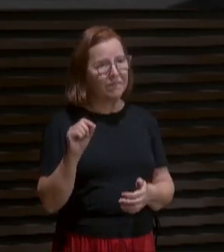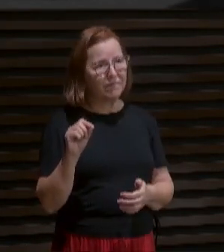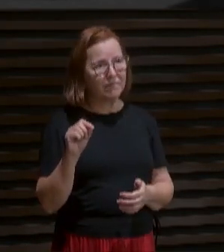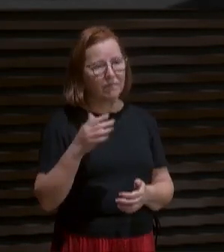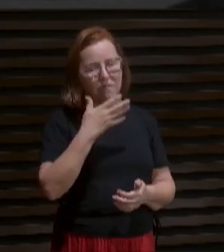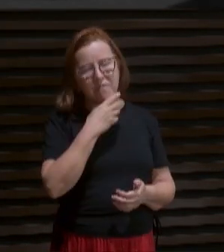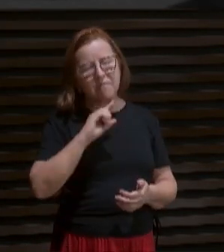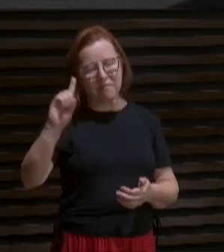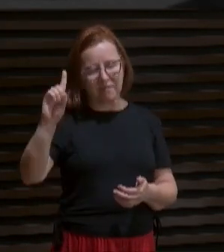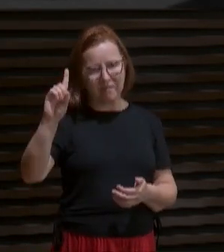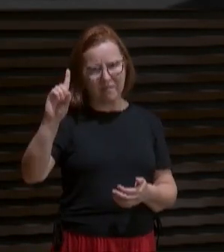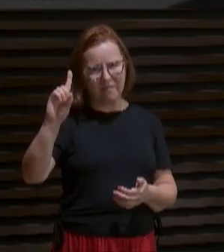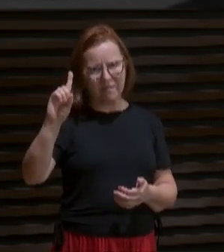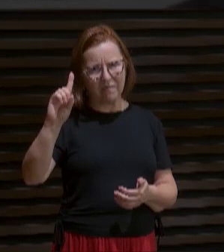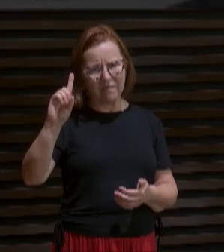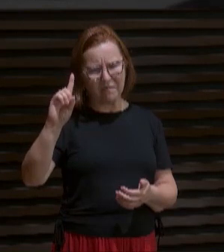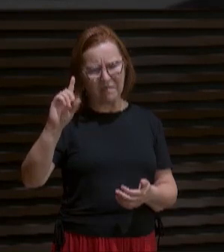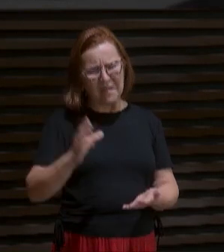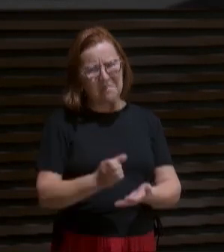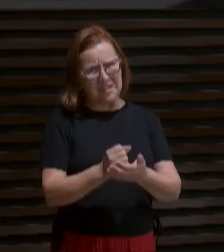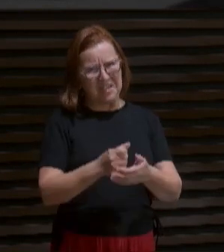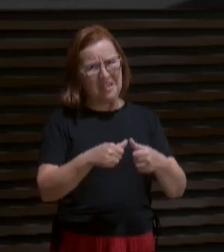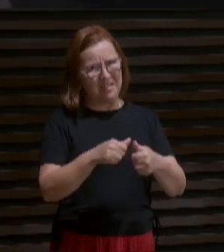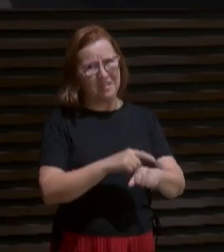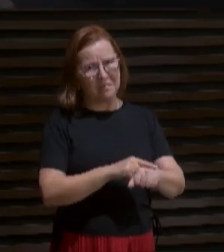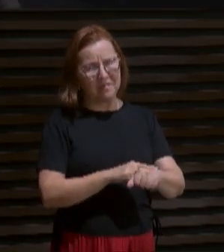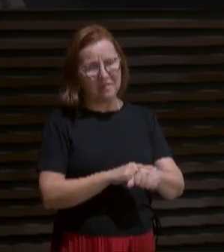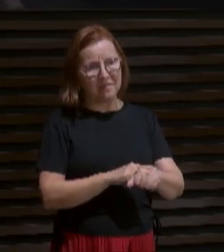Pai, salva-me desta hora.